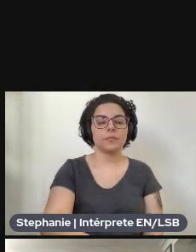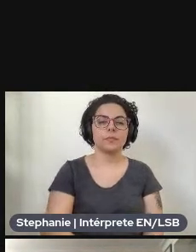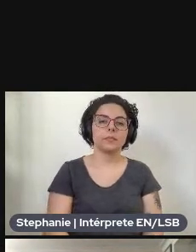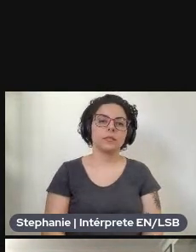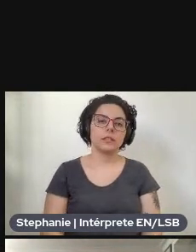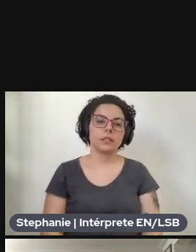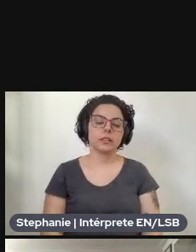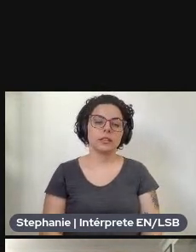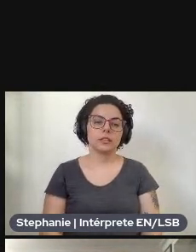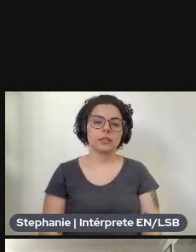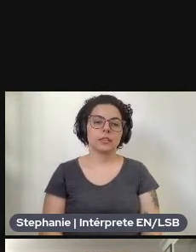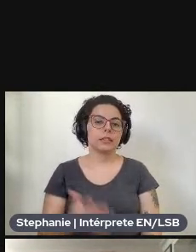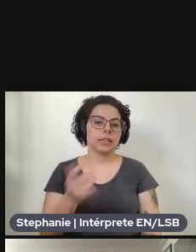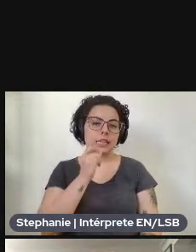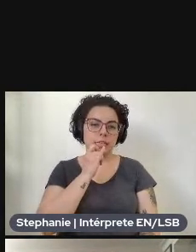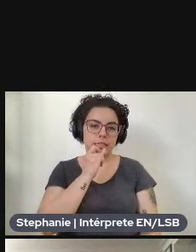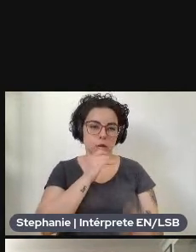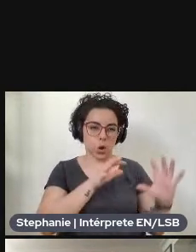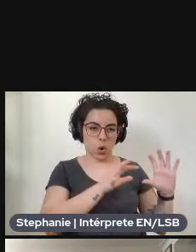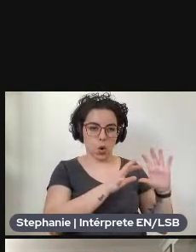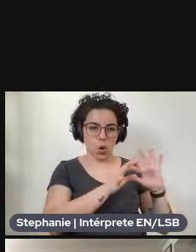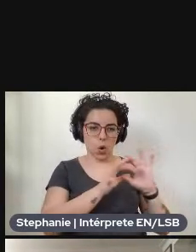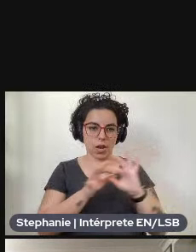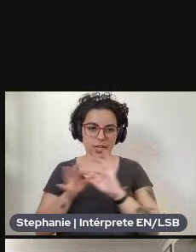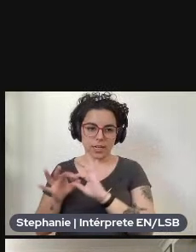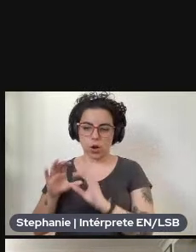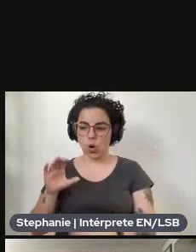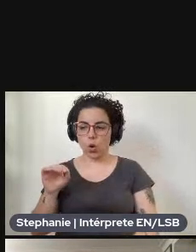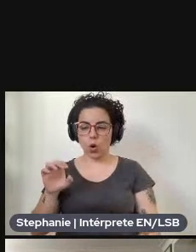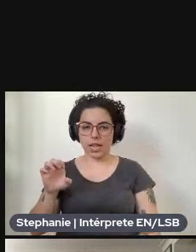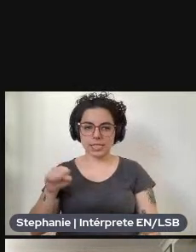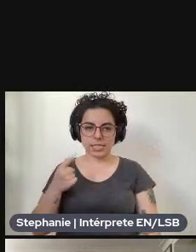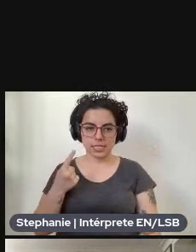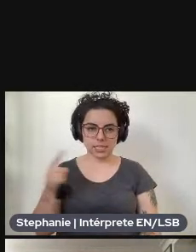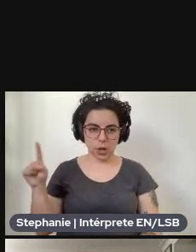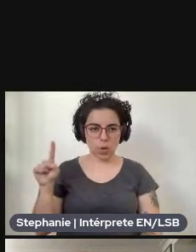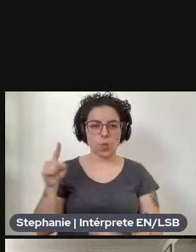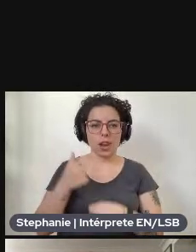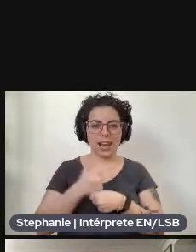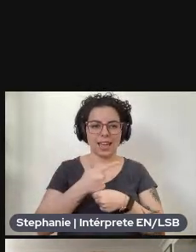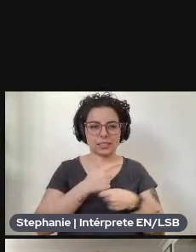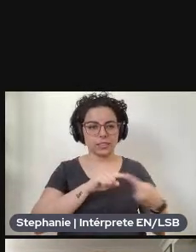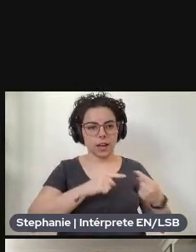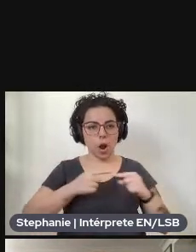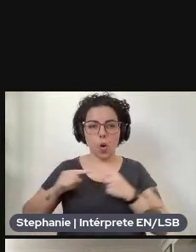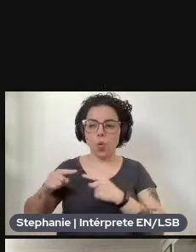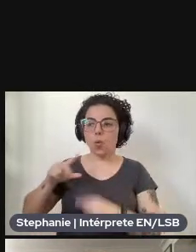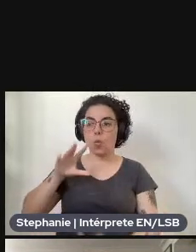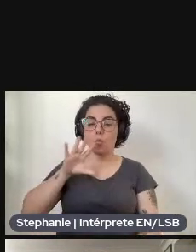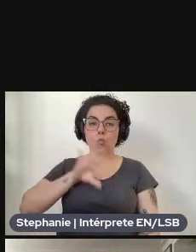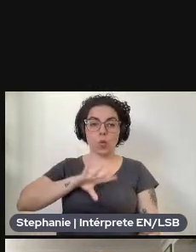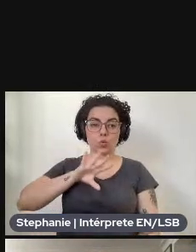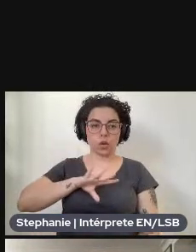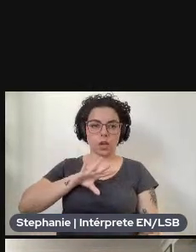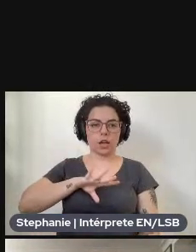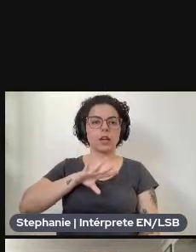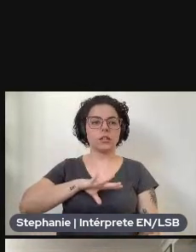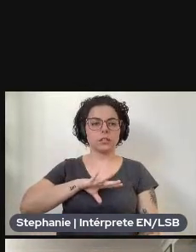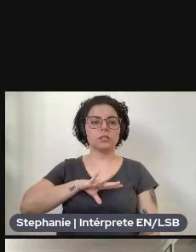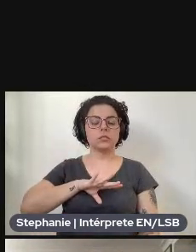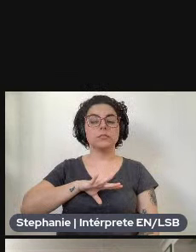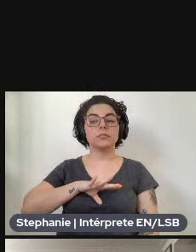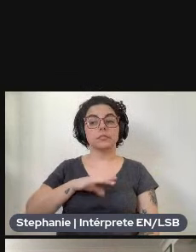na coesão lexical em português, os usuários da língua